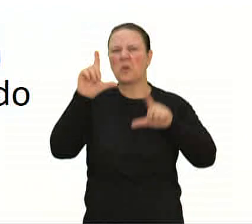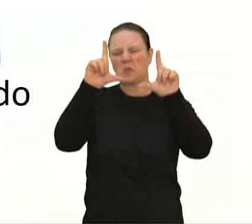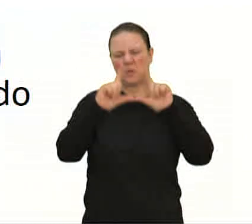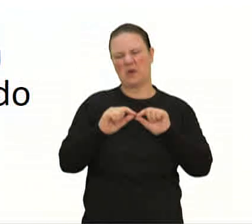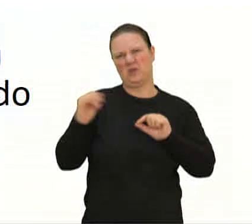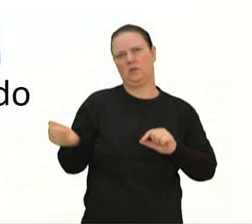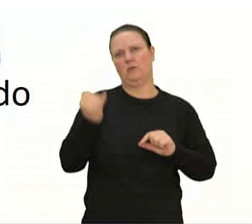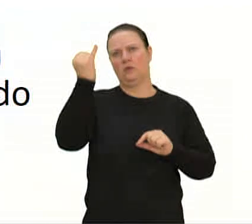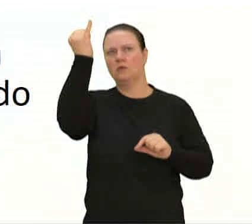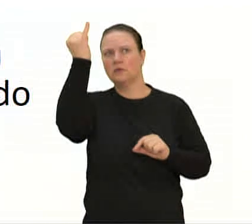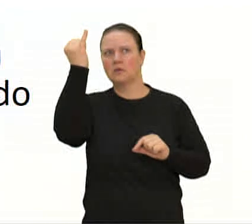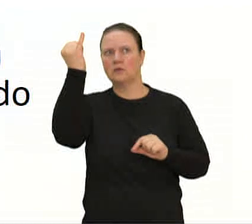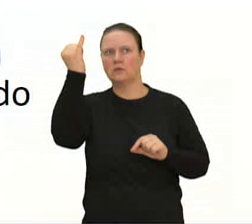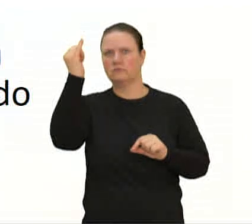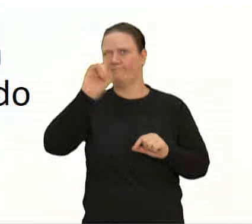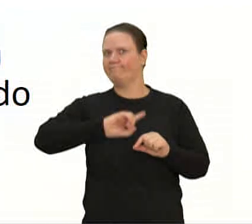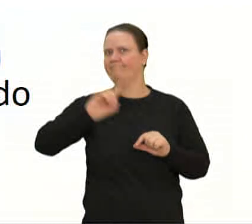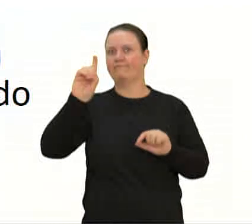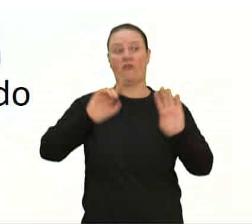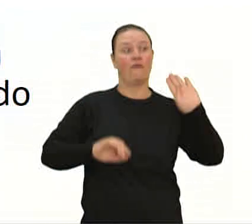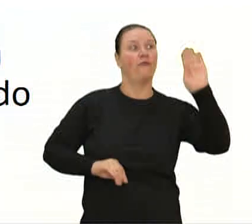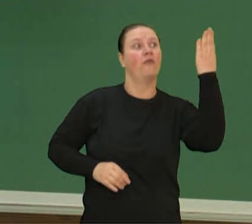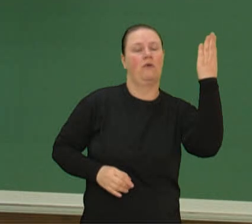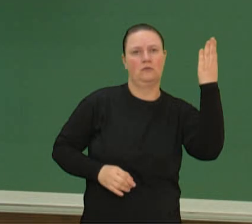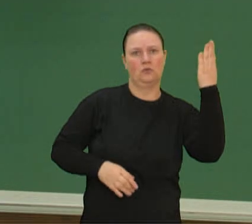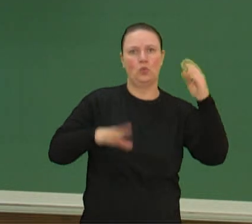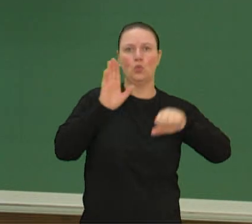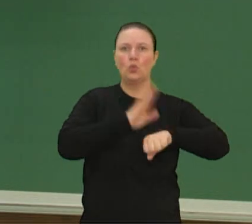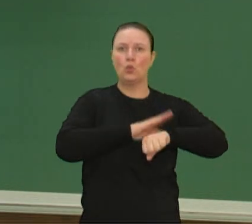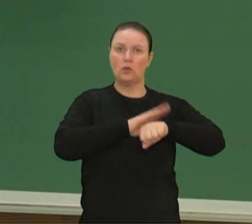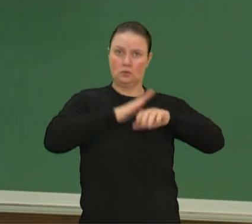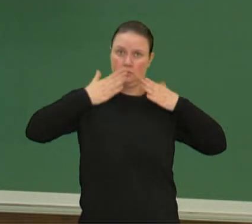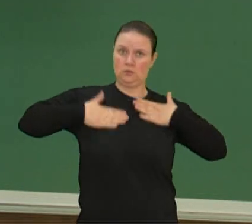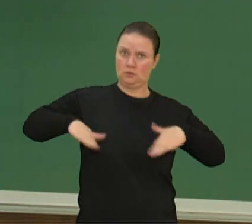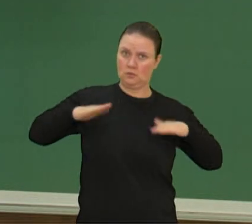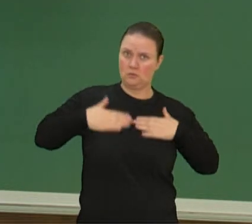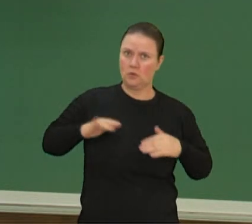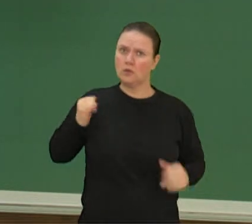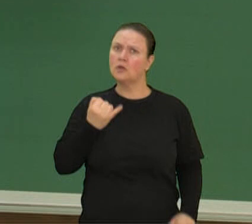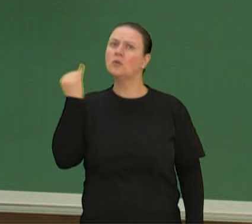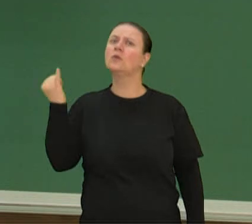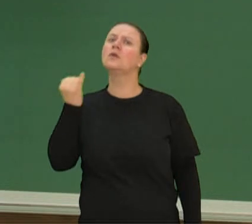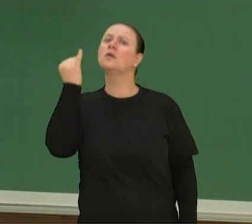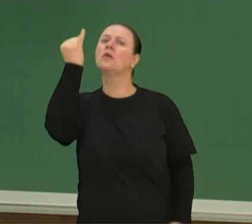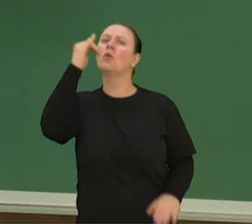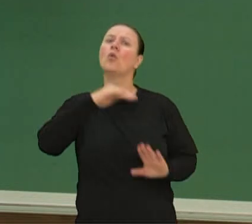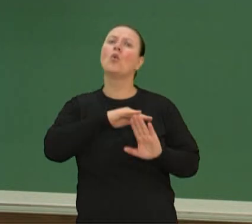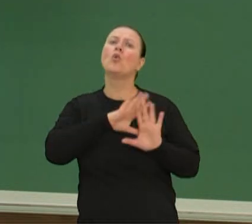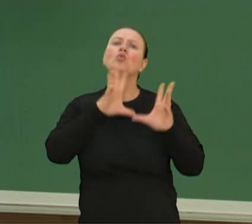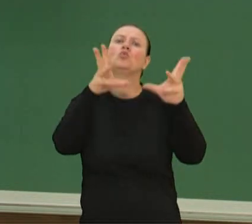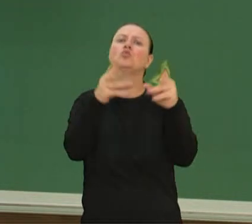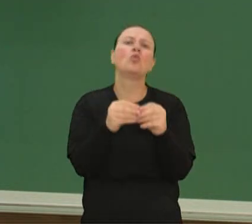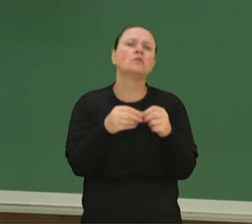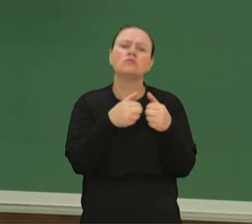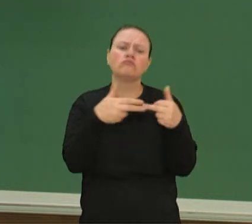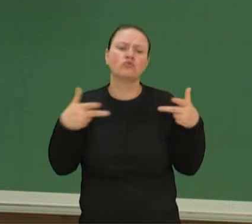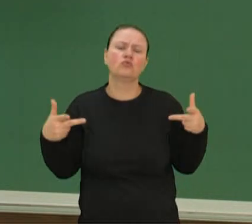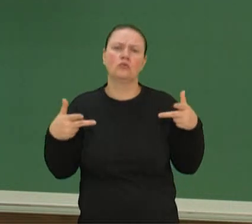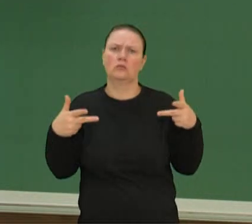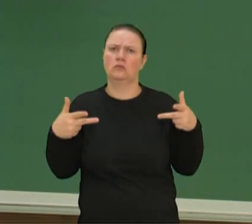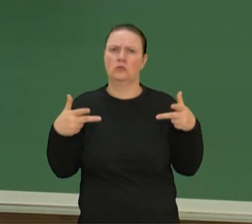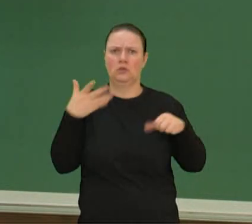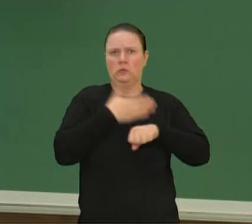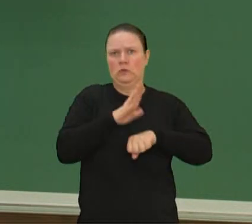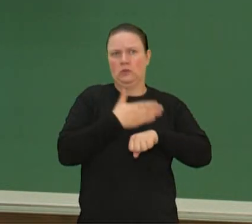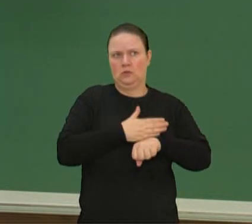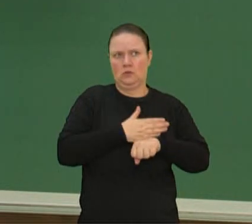no treino de força. Na verdade, não. O tempo de descanso é importante em todos os tipos de treino. E as próximas